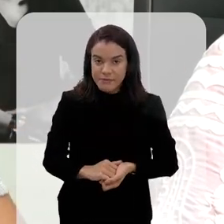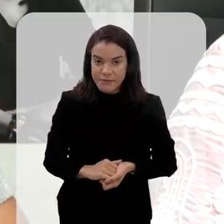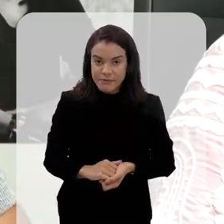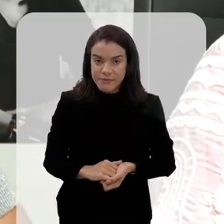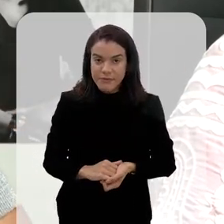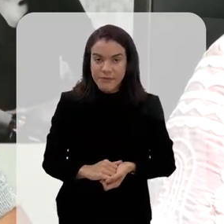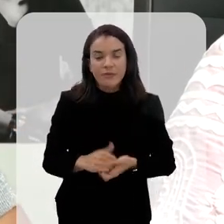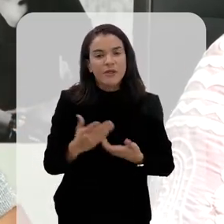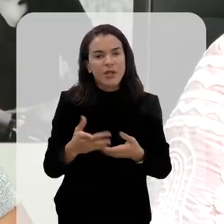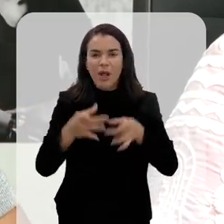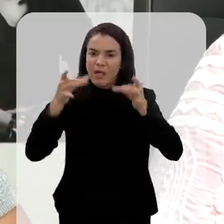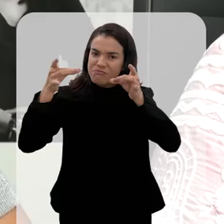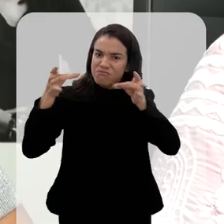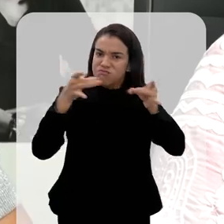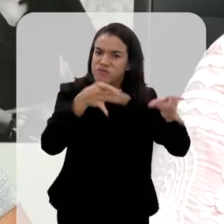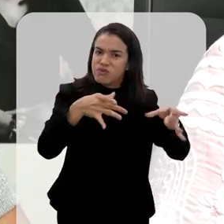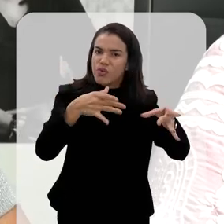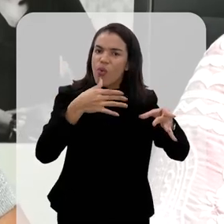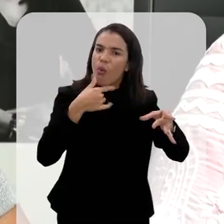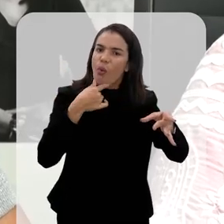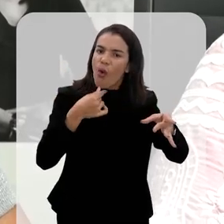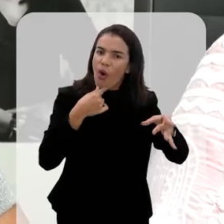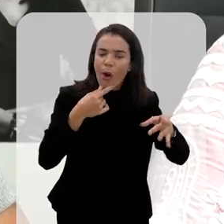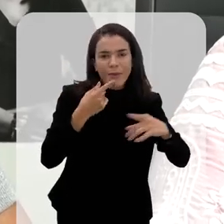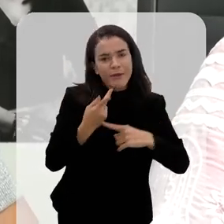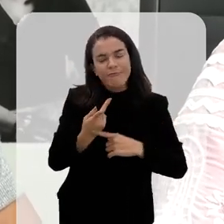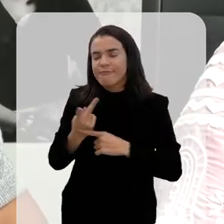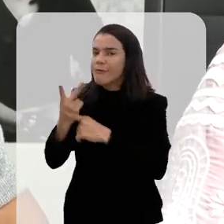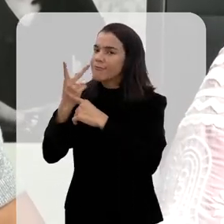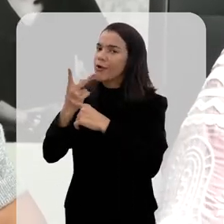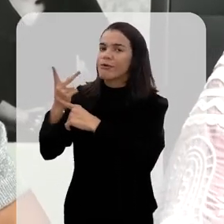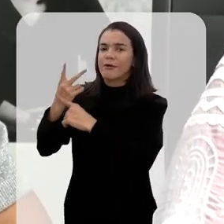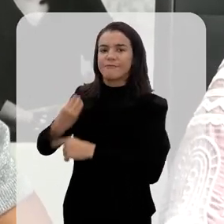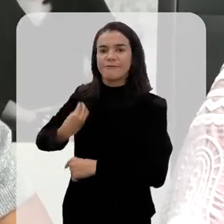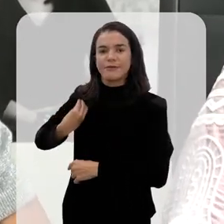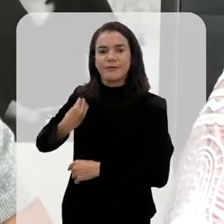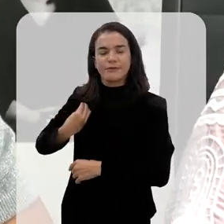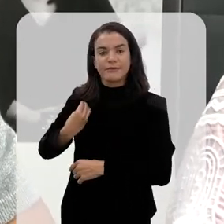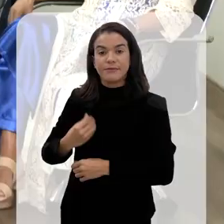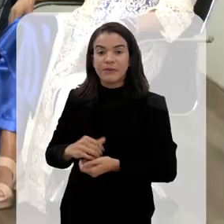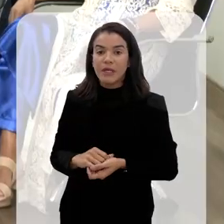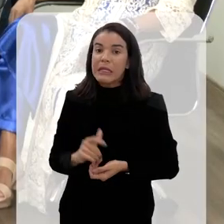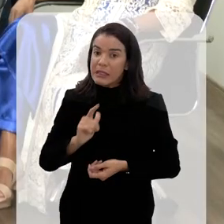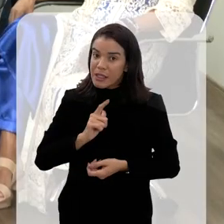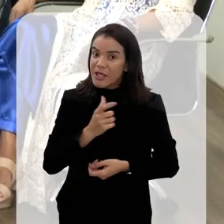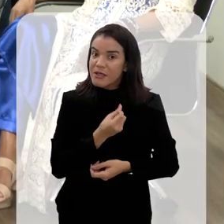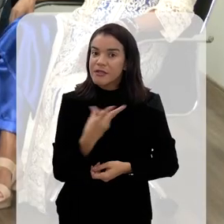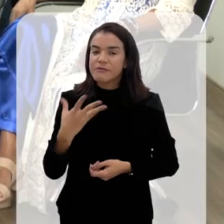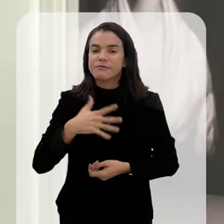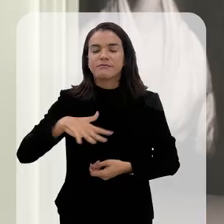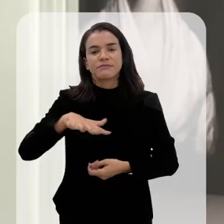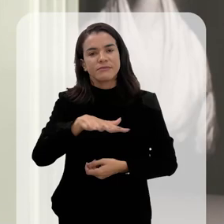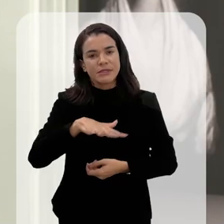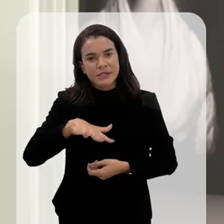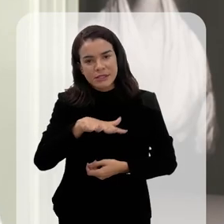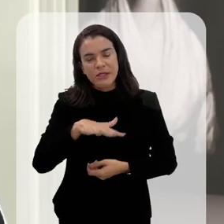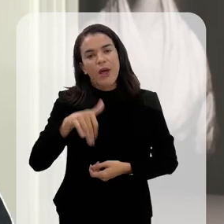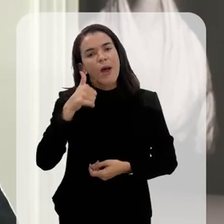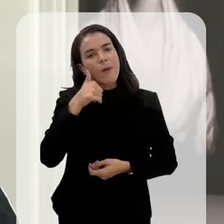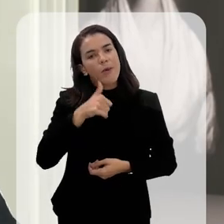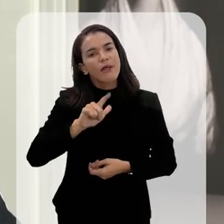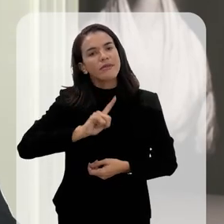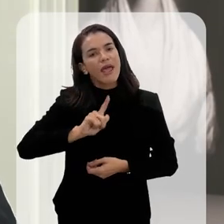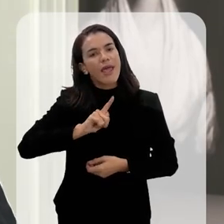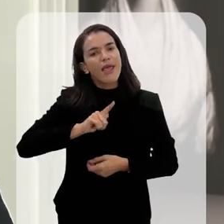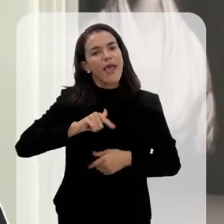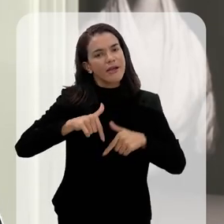próprios. Então ela abandona aquele homem e vai viver com a vida dela. Mas nós temos muitos casos das mulheres